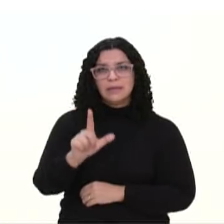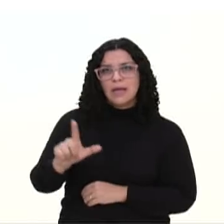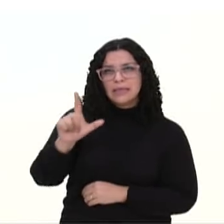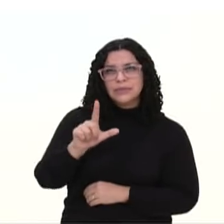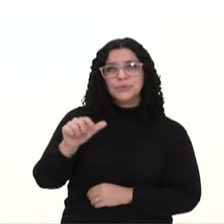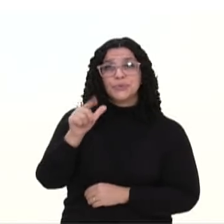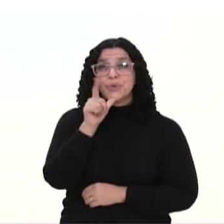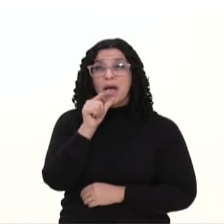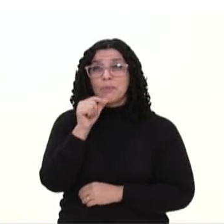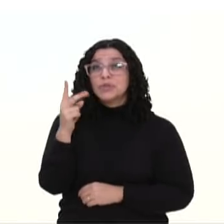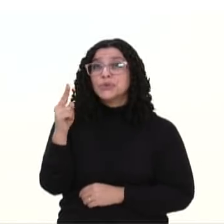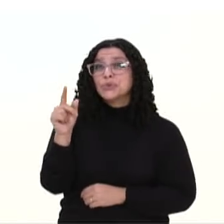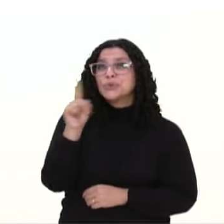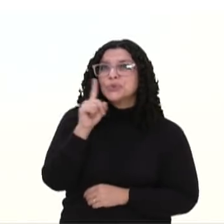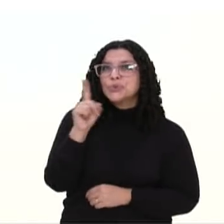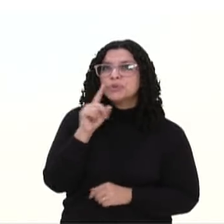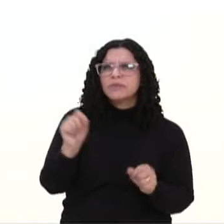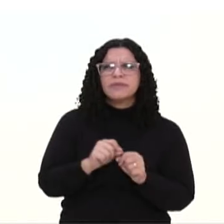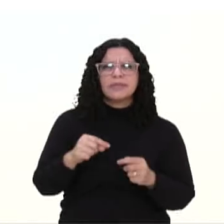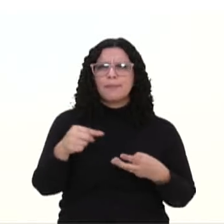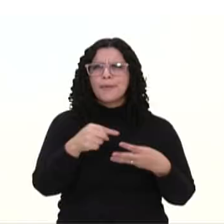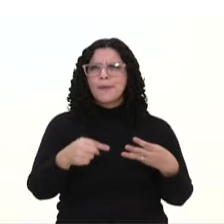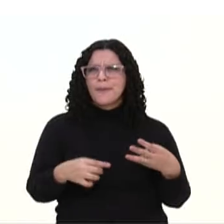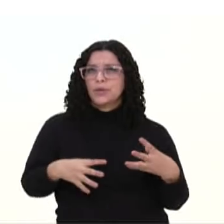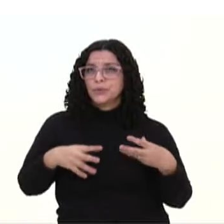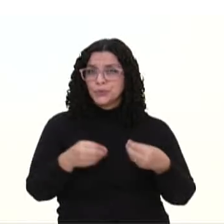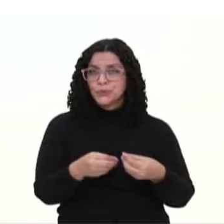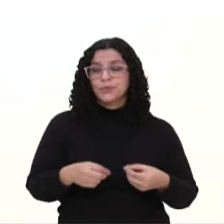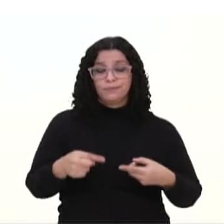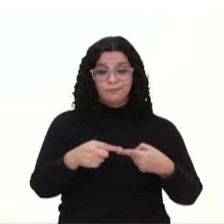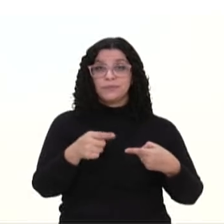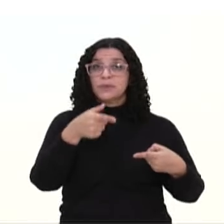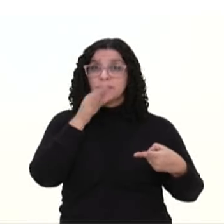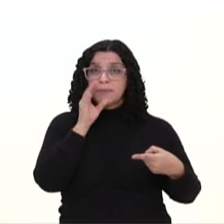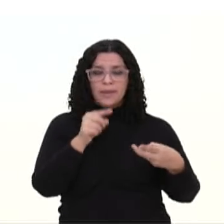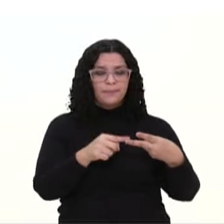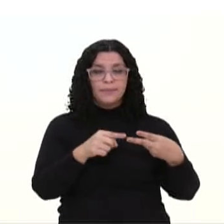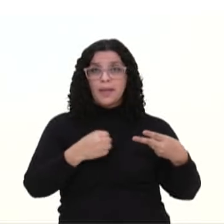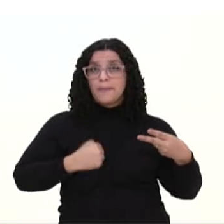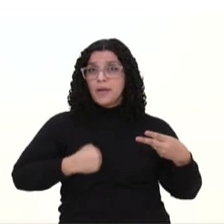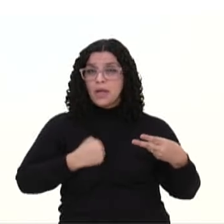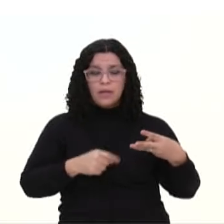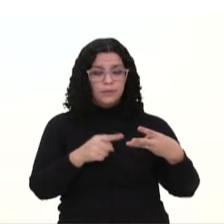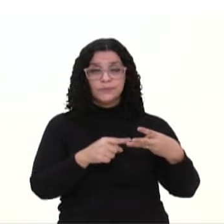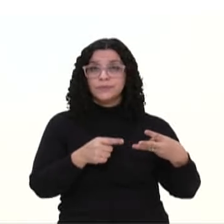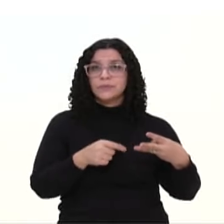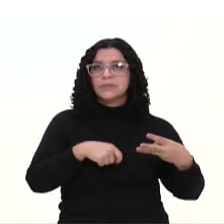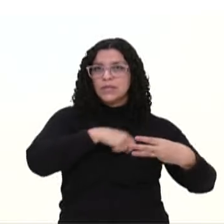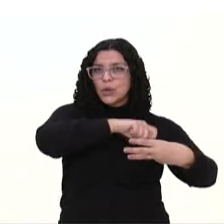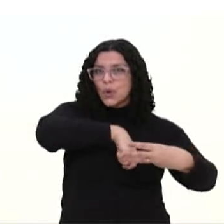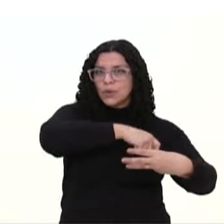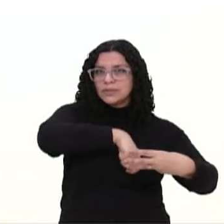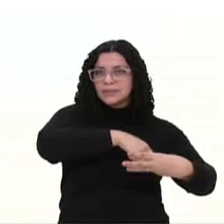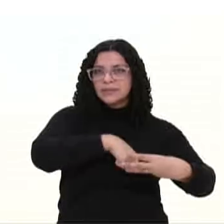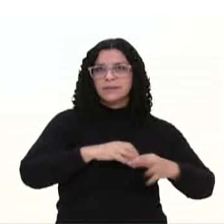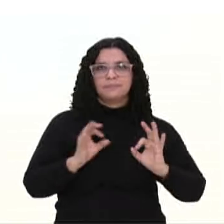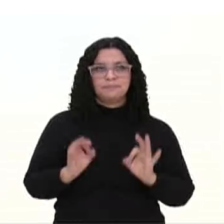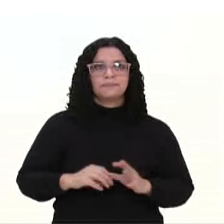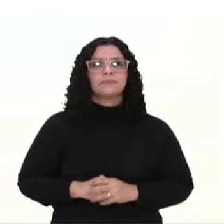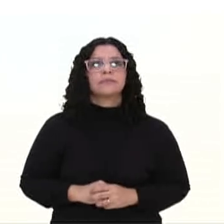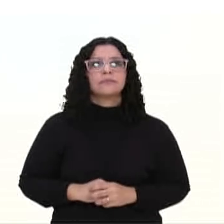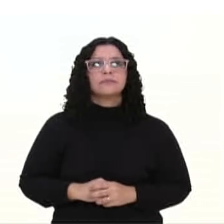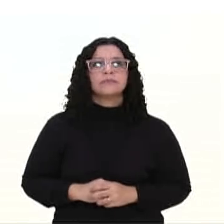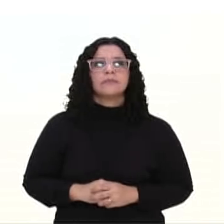litros de água diariamente para fazer suas atividades, como bebê-la, tomar banho e